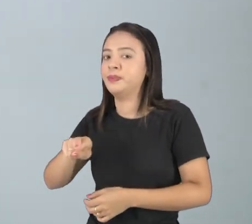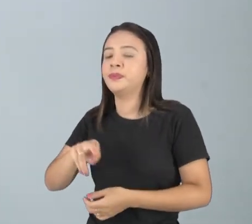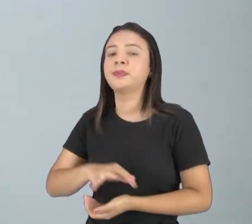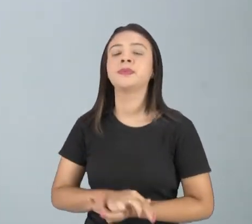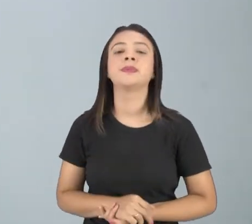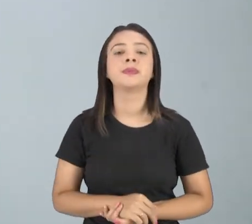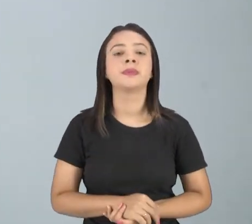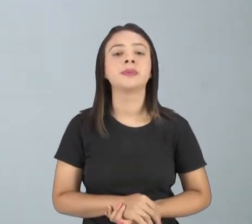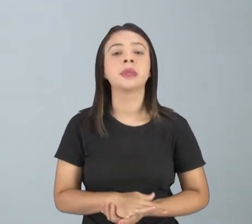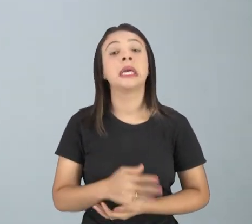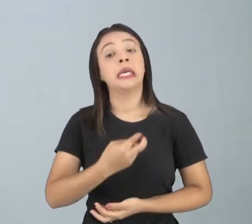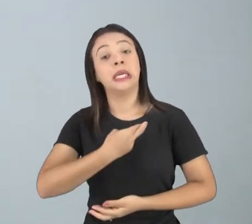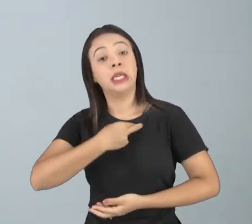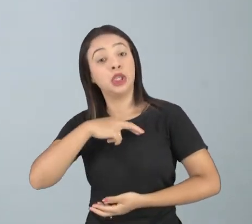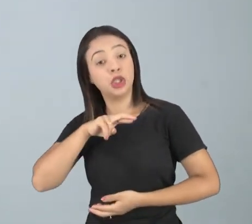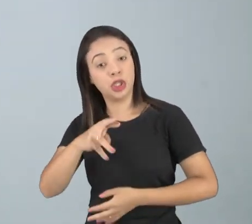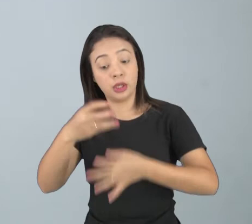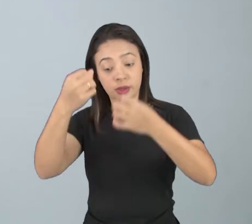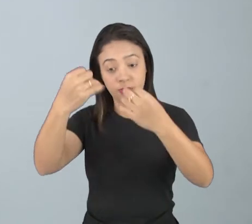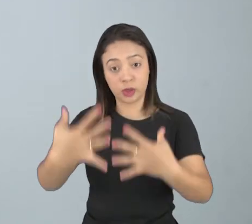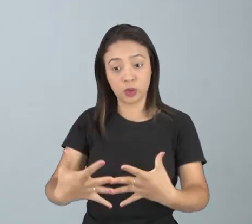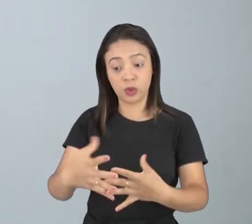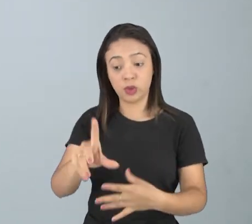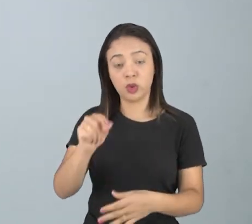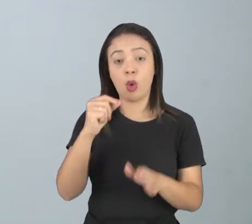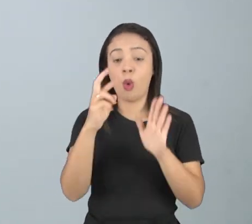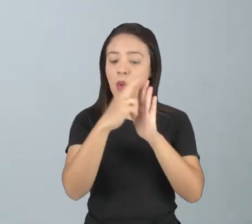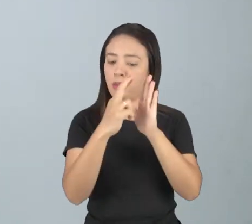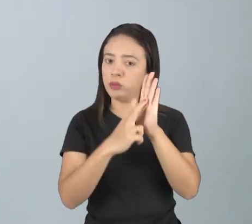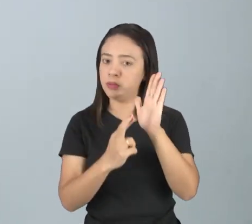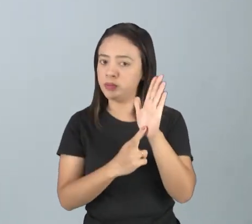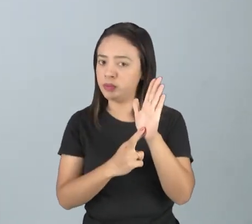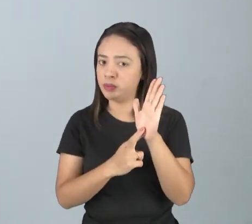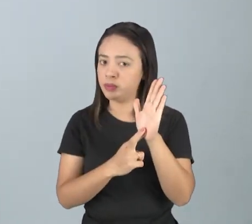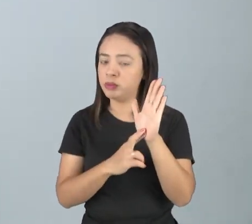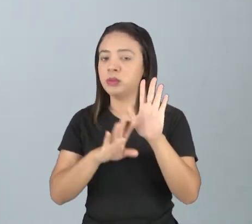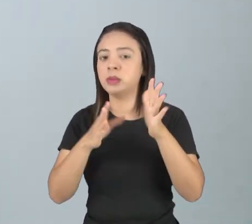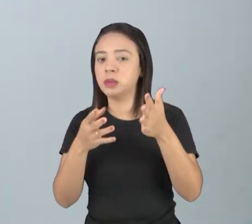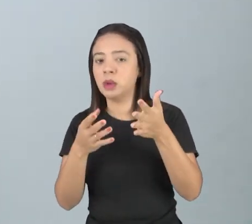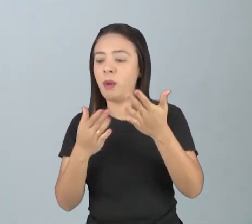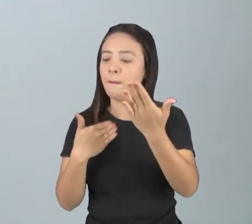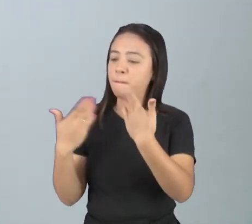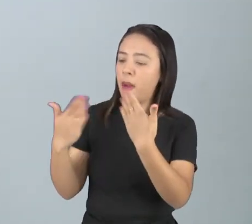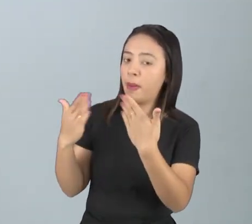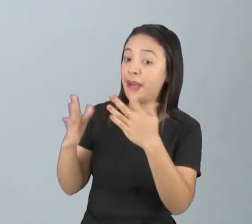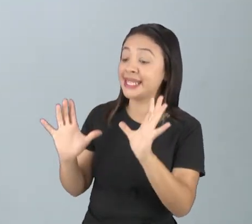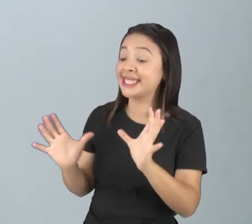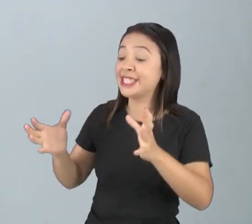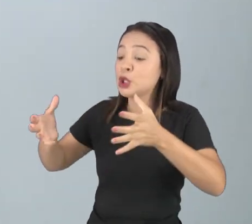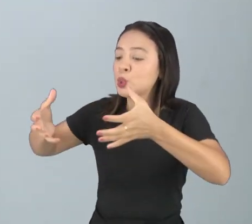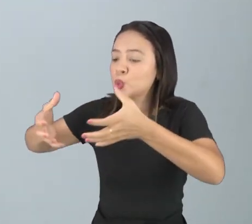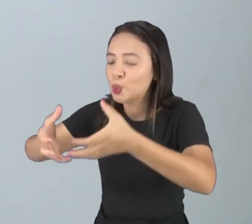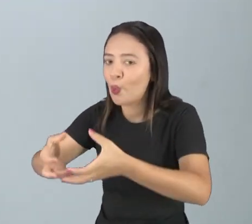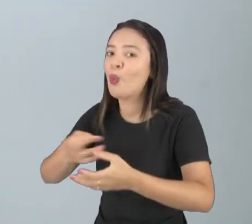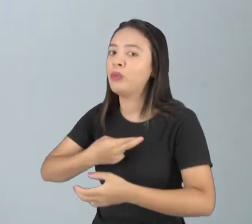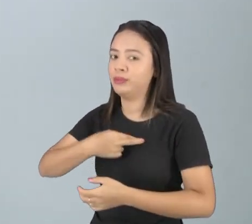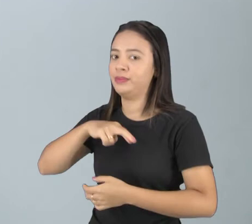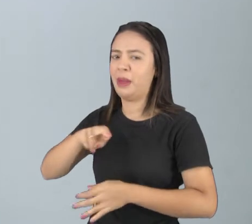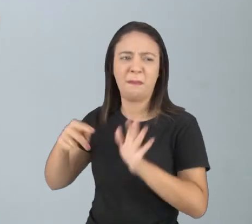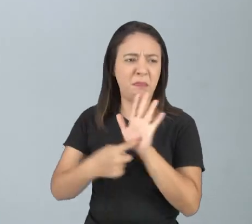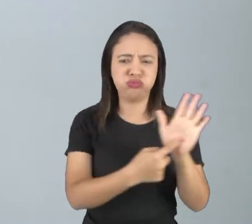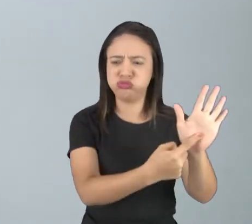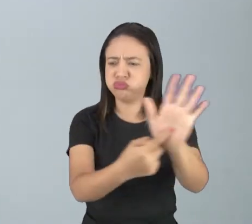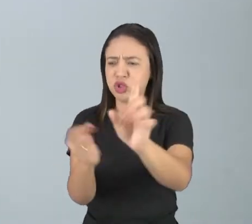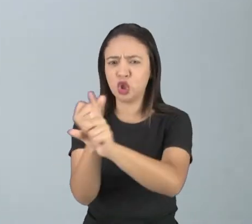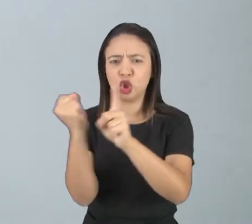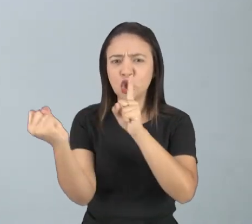estabeleceu uma regra, uma lei, um dogma, vamos tratar lá dentro. Não pode ser exposto para a sociedade. A sociedade não